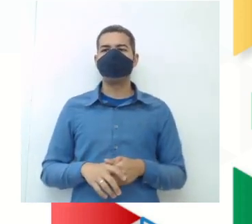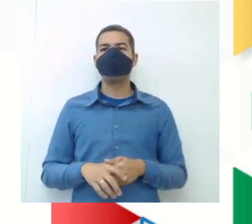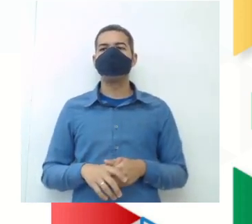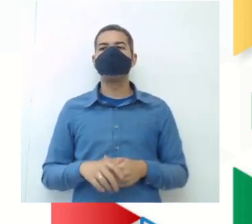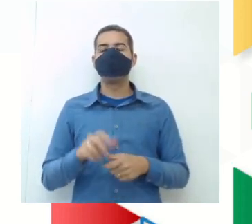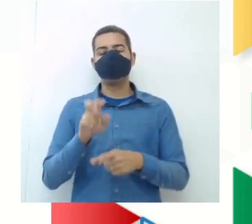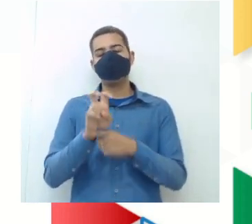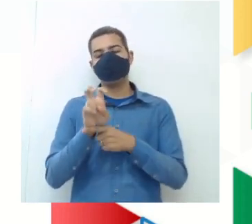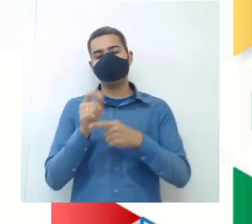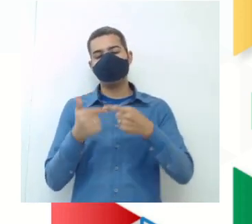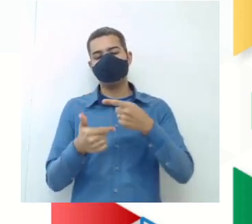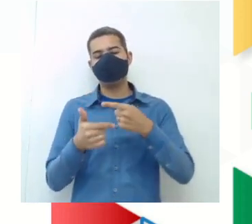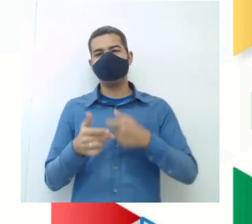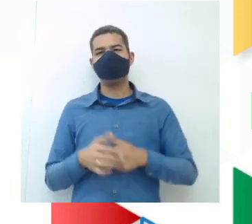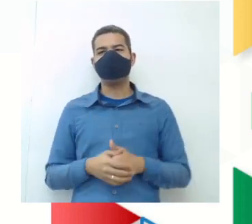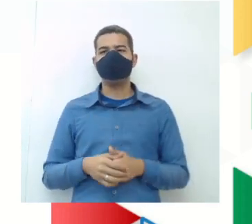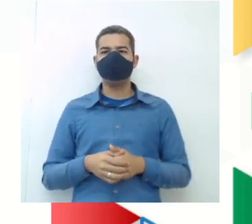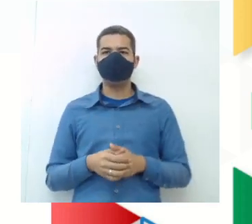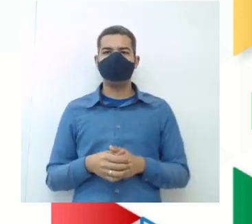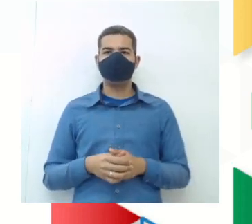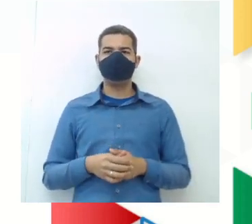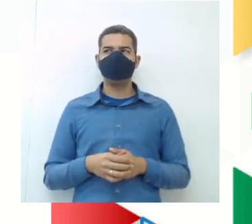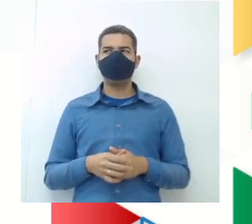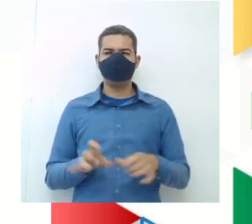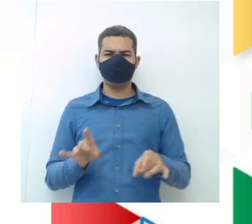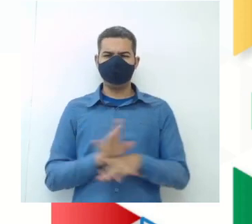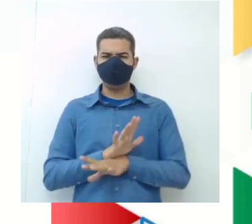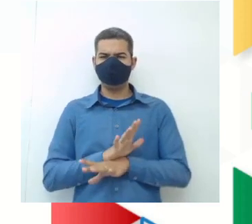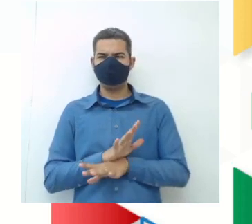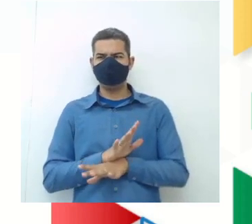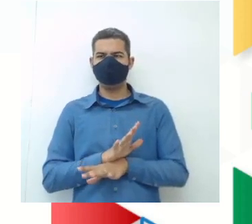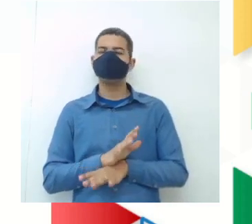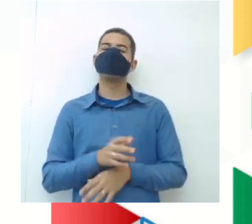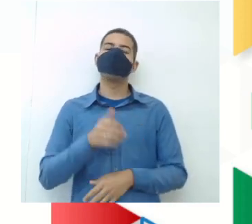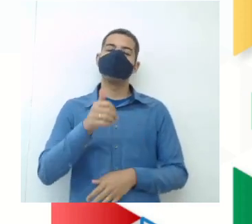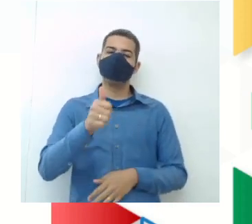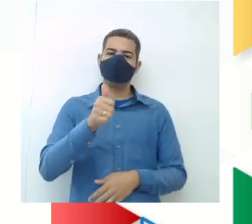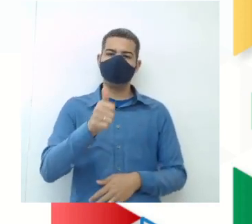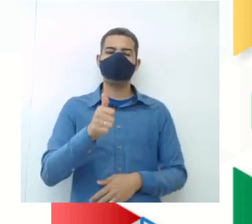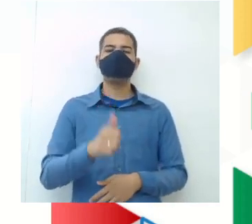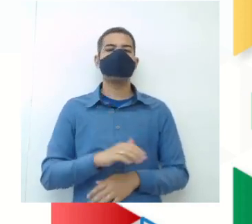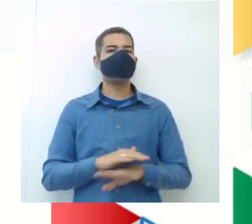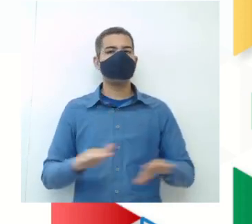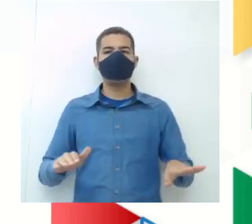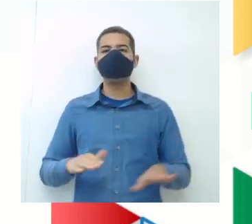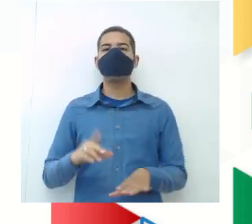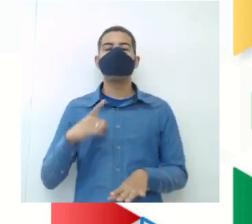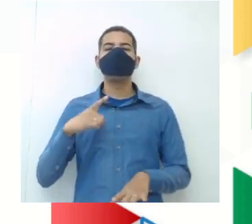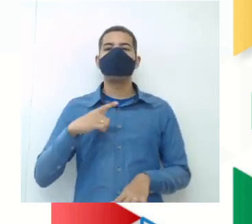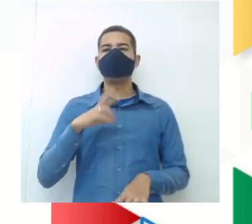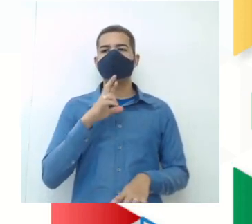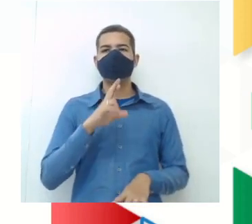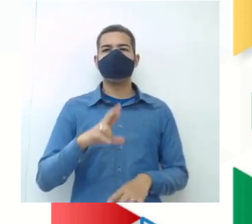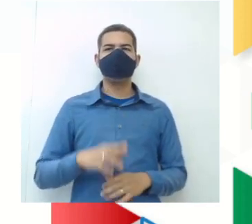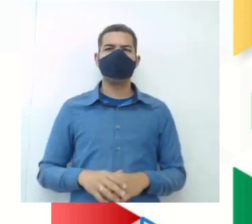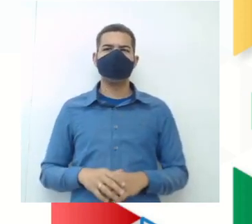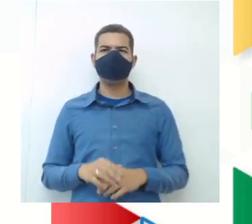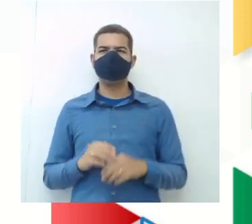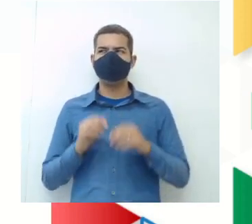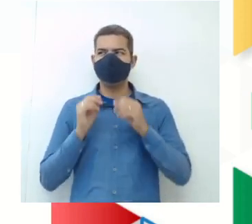por 5, eu vou ter 5 meios. Acabou a questão? Exatamente. Questão resolvida para vocês,